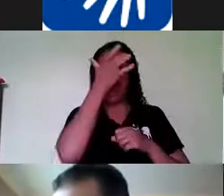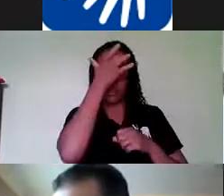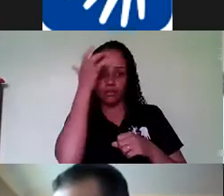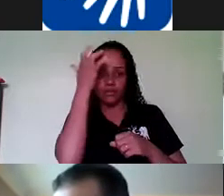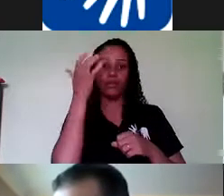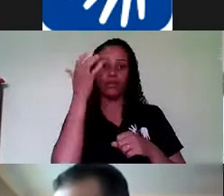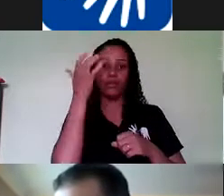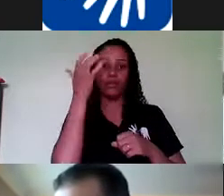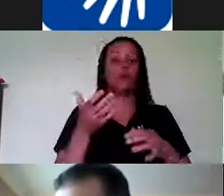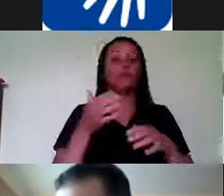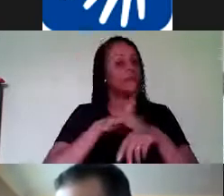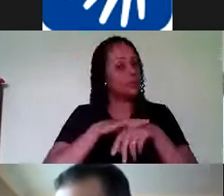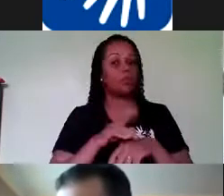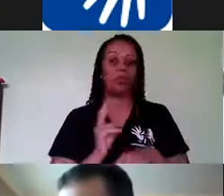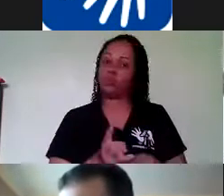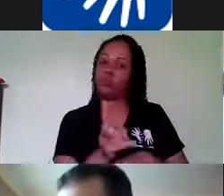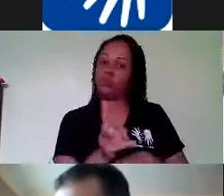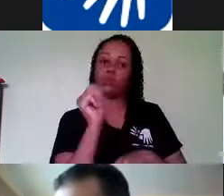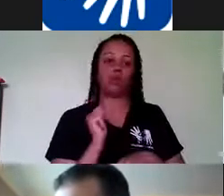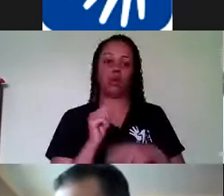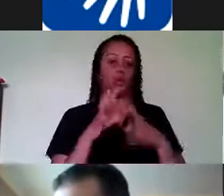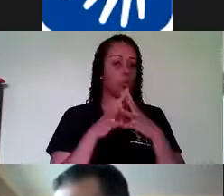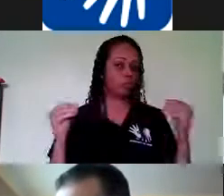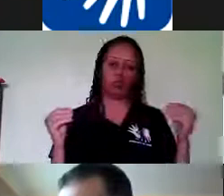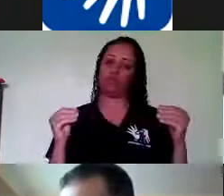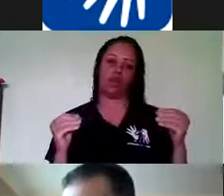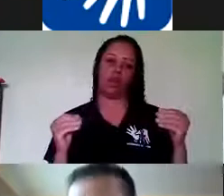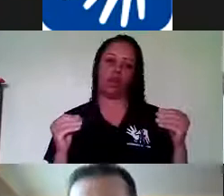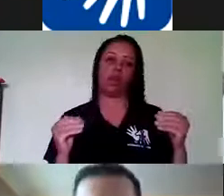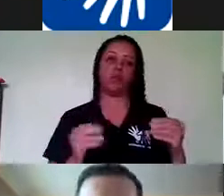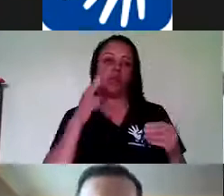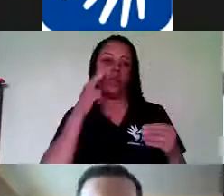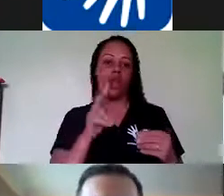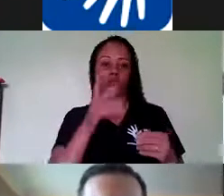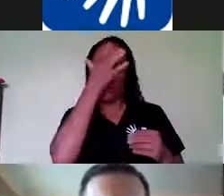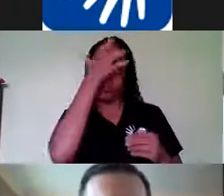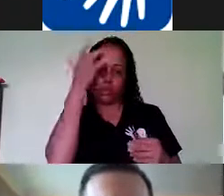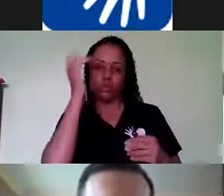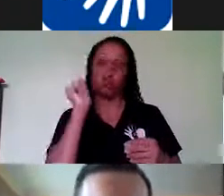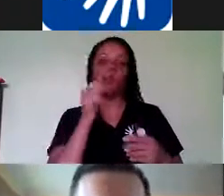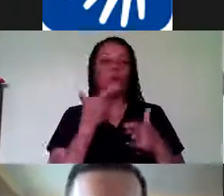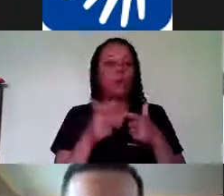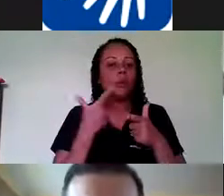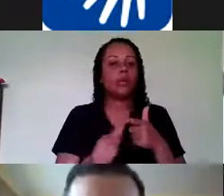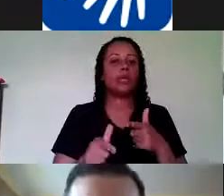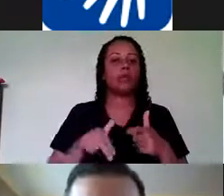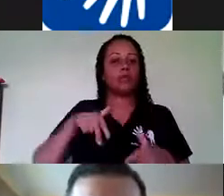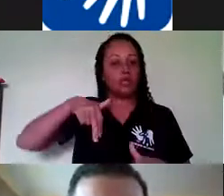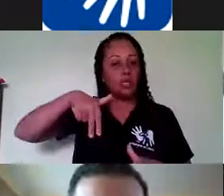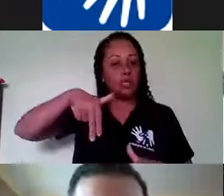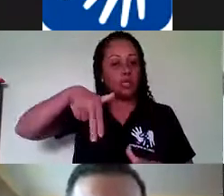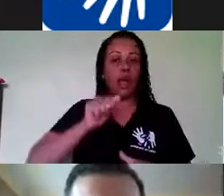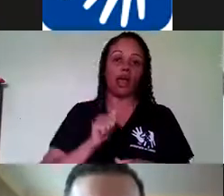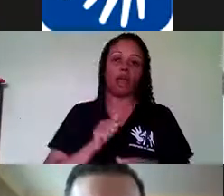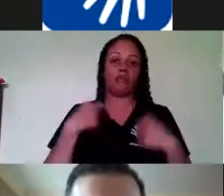amputadas devido à Covid-19, dificuldade de mobilidade, está tendo que fazer fisioterapia para poder voltar